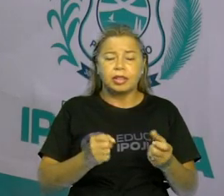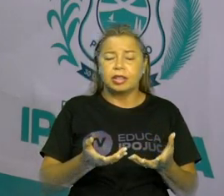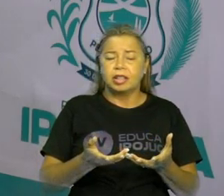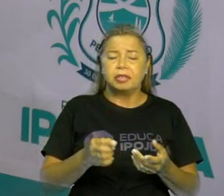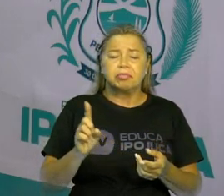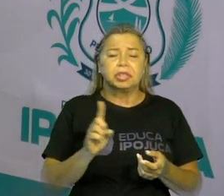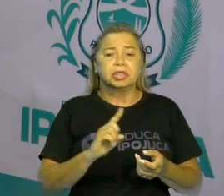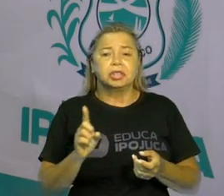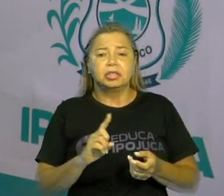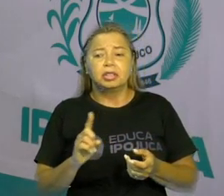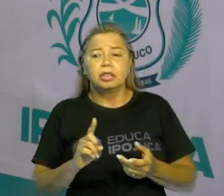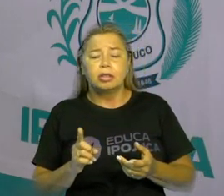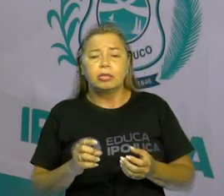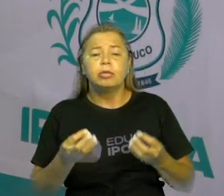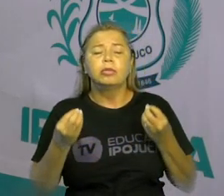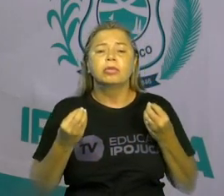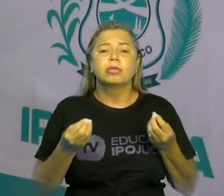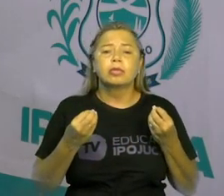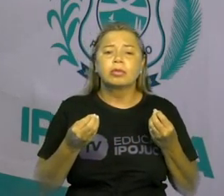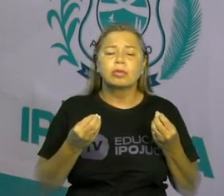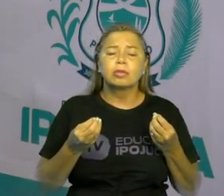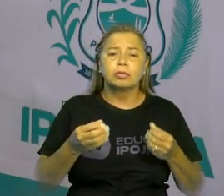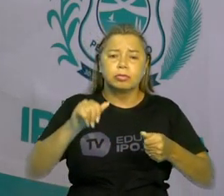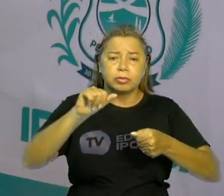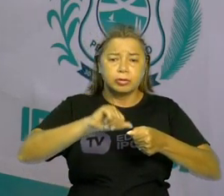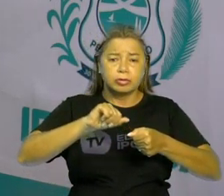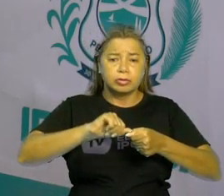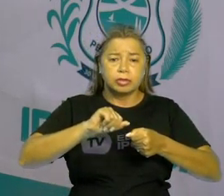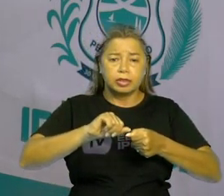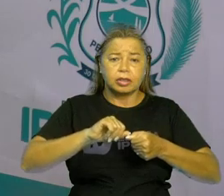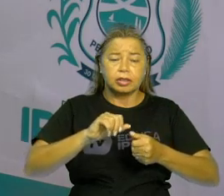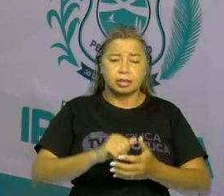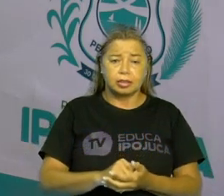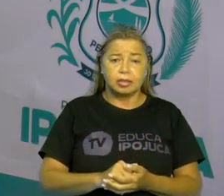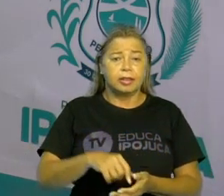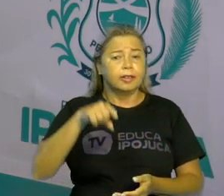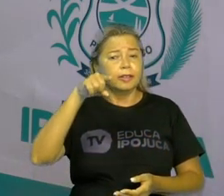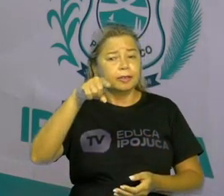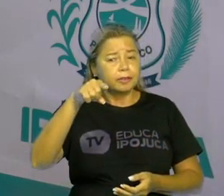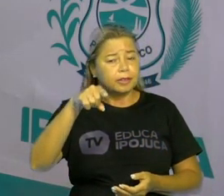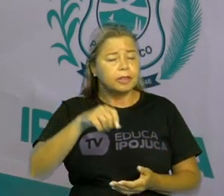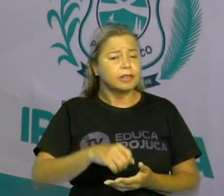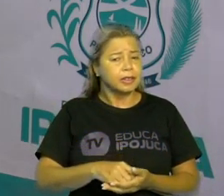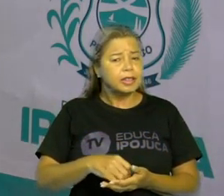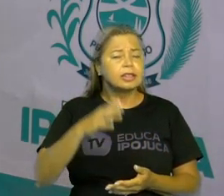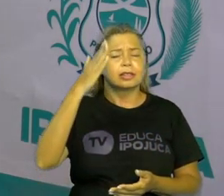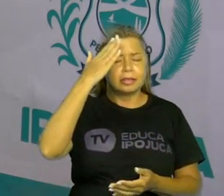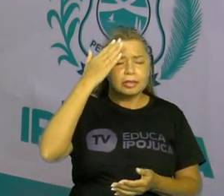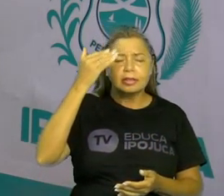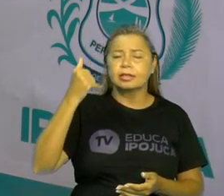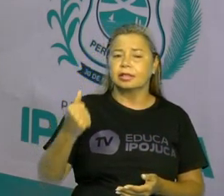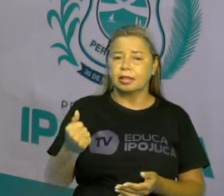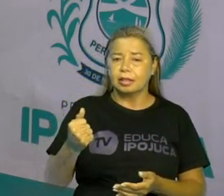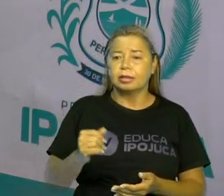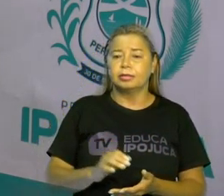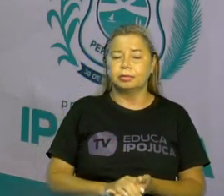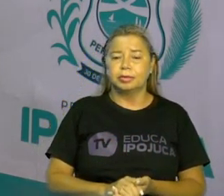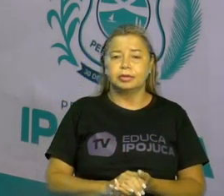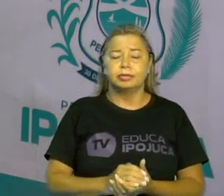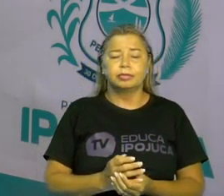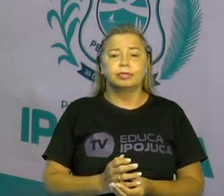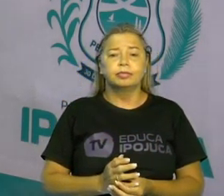mesma estrutura do verbo subir que você já estão aí mais carecas do que eu de ver na sala de aula é